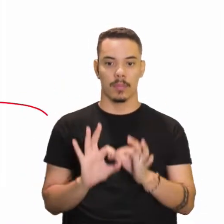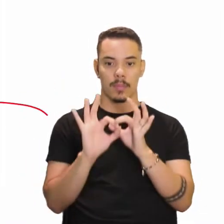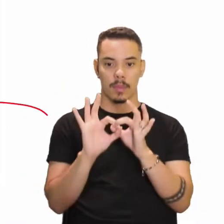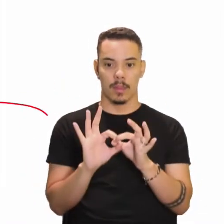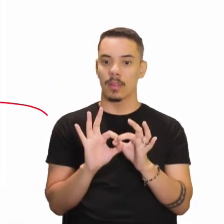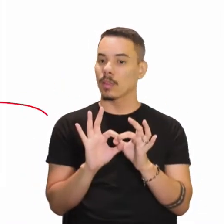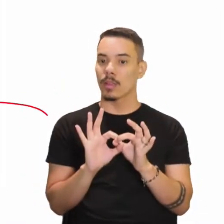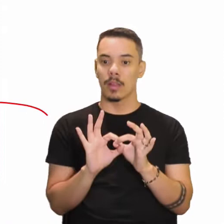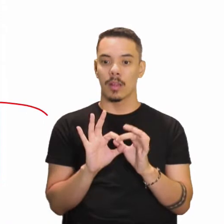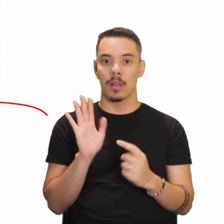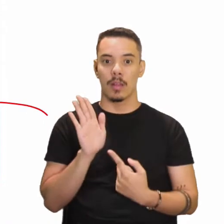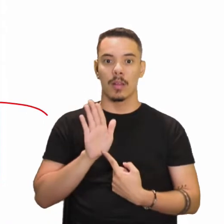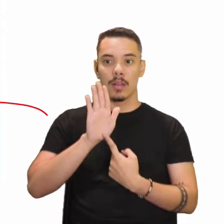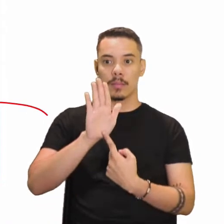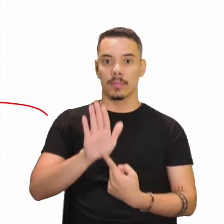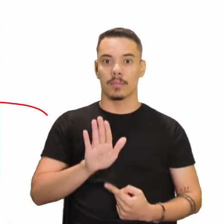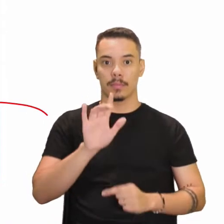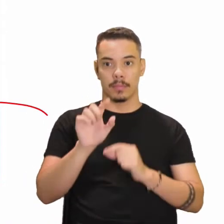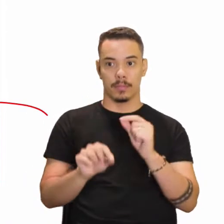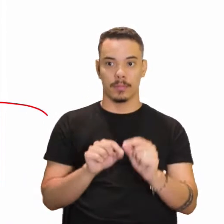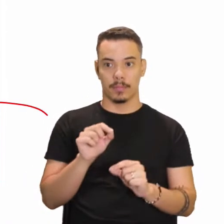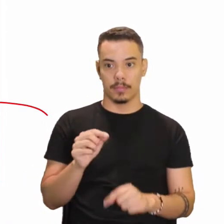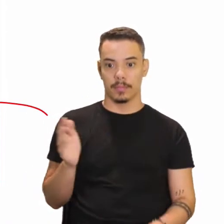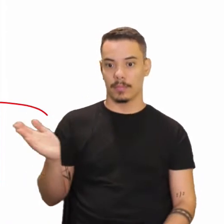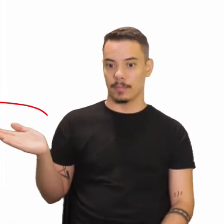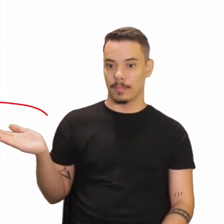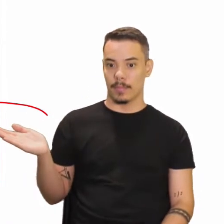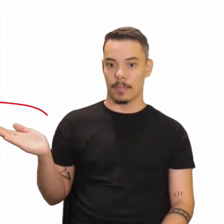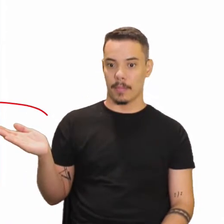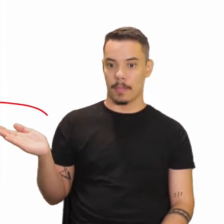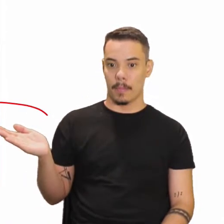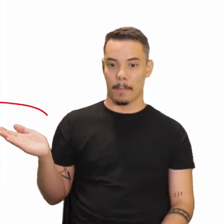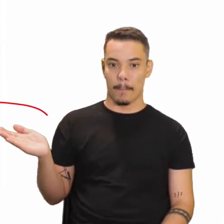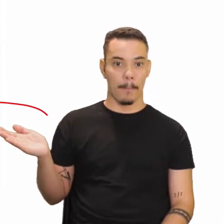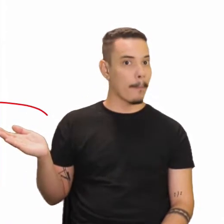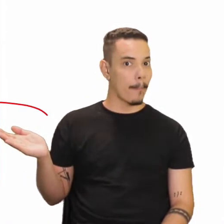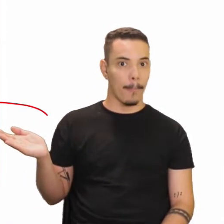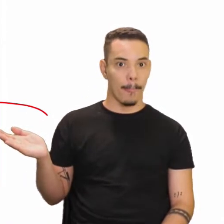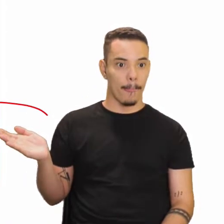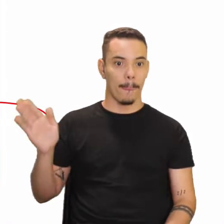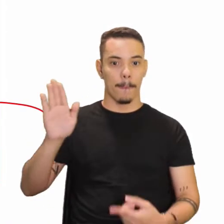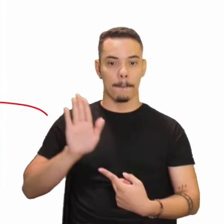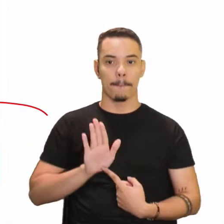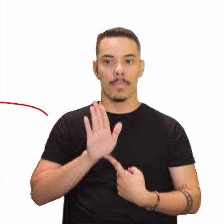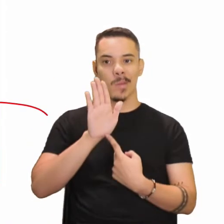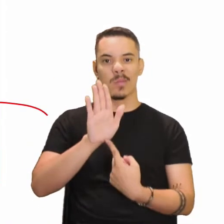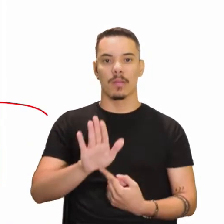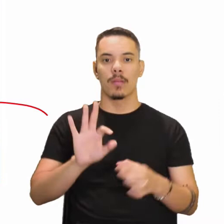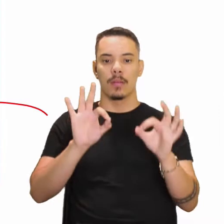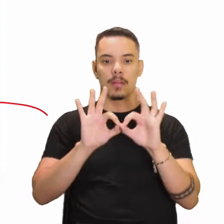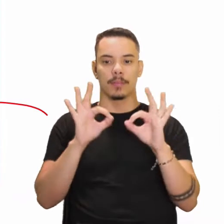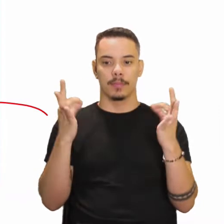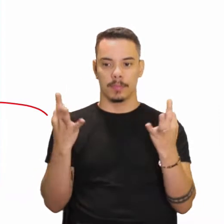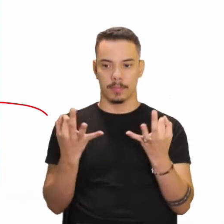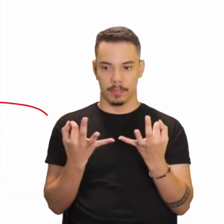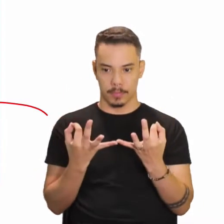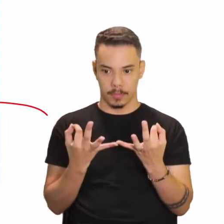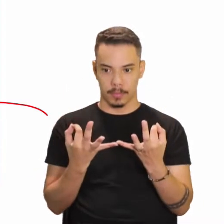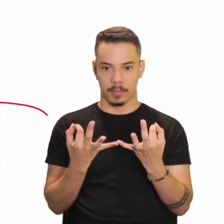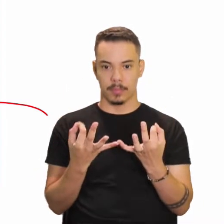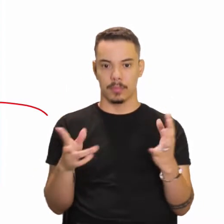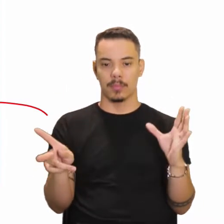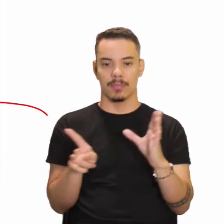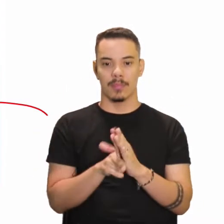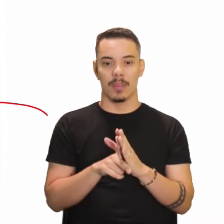seleção e o que que mostra essa charge aqui mostra uma família passando